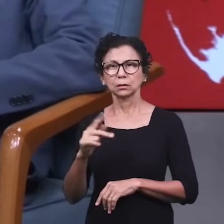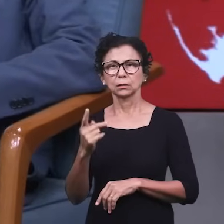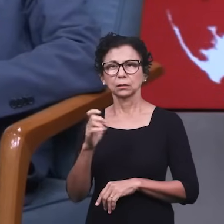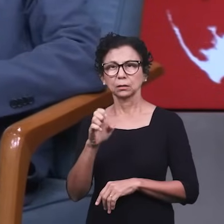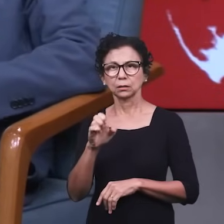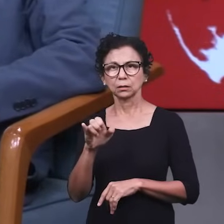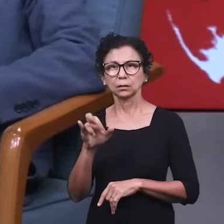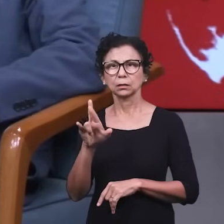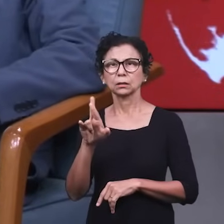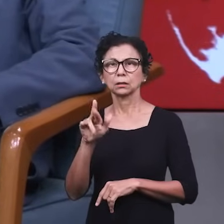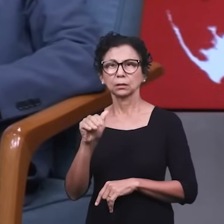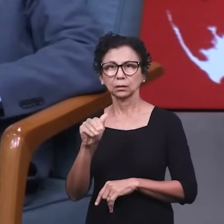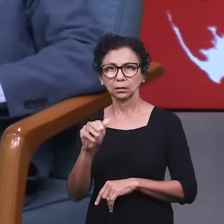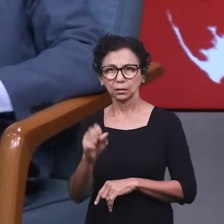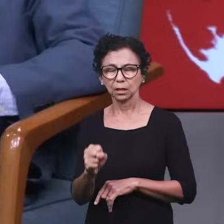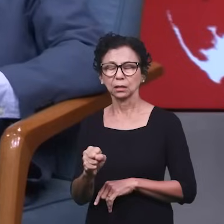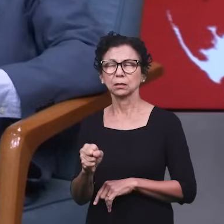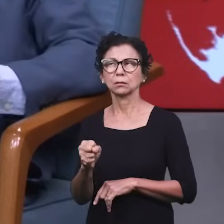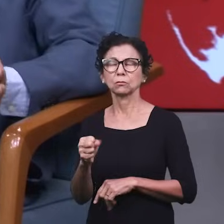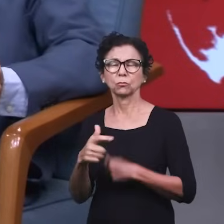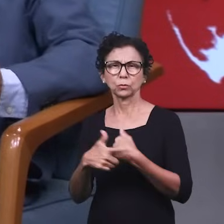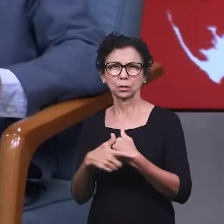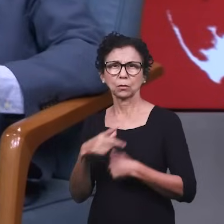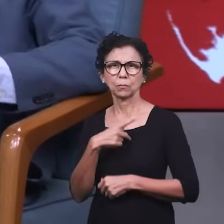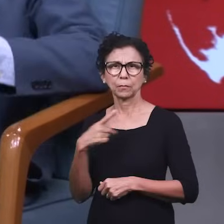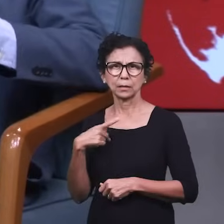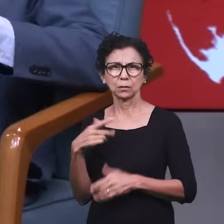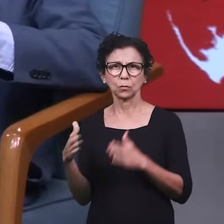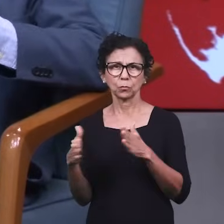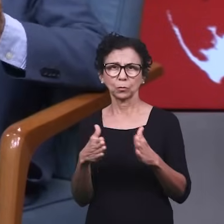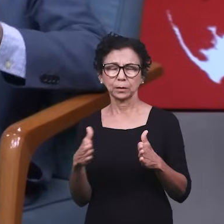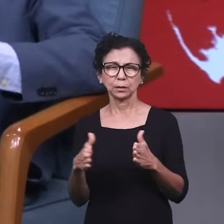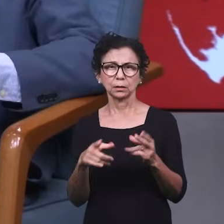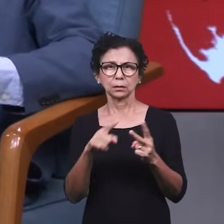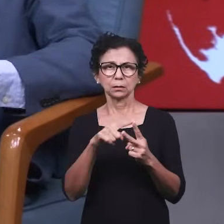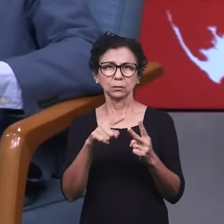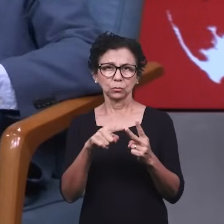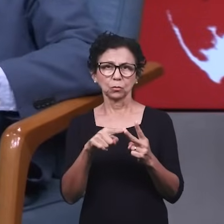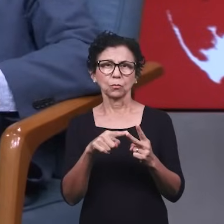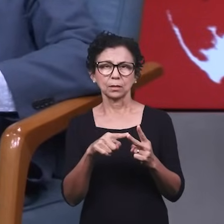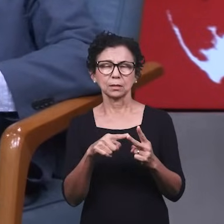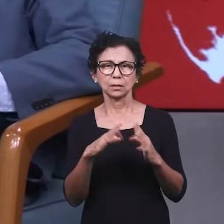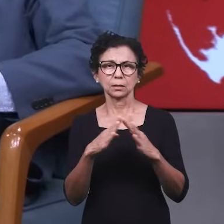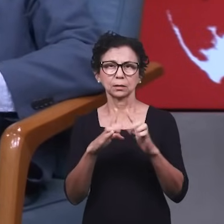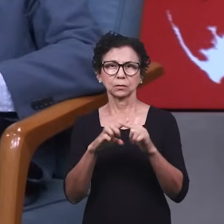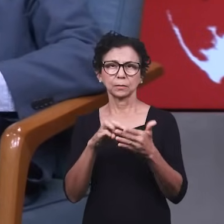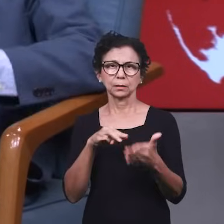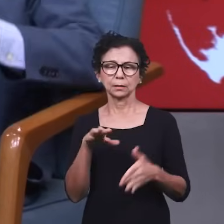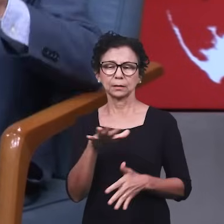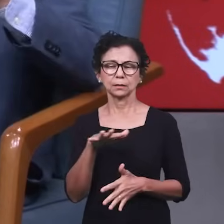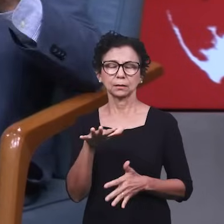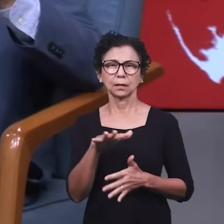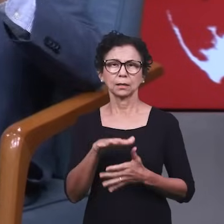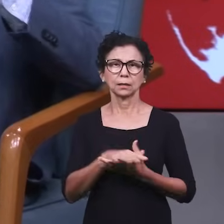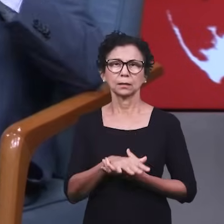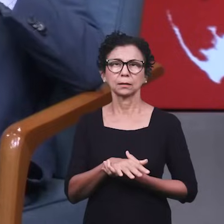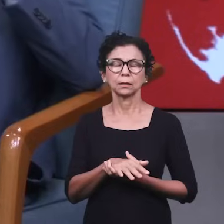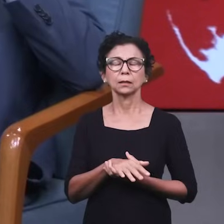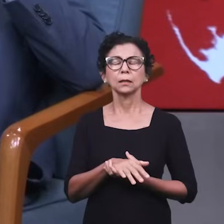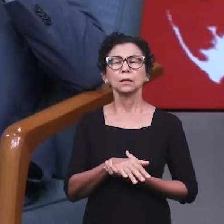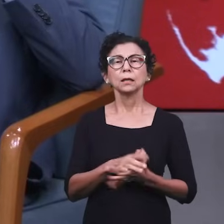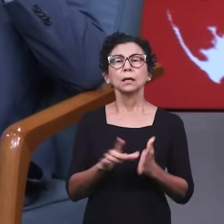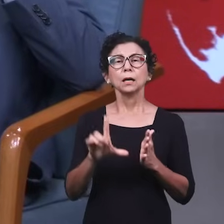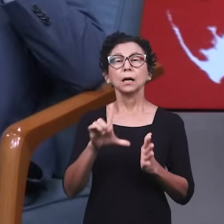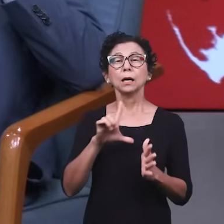Eu fui pastor lá um tempo. Eu fui pastor das duas igrejas, Moby Dick e Castanheiras. Eu assumi lá